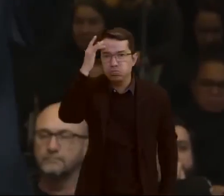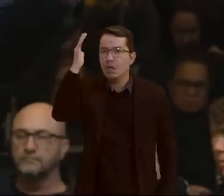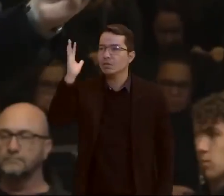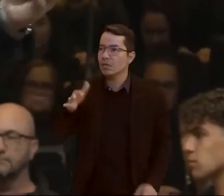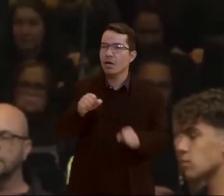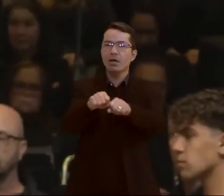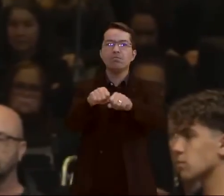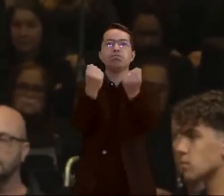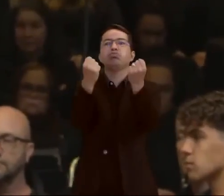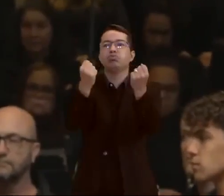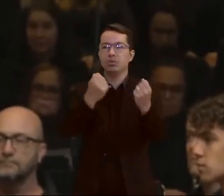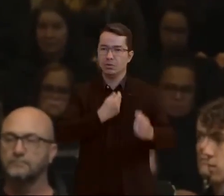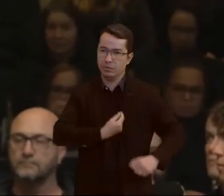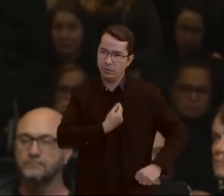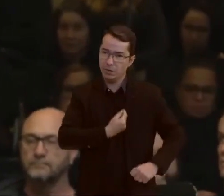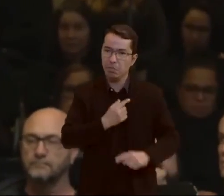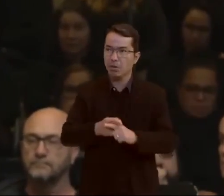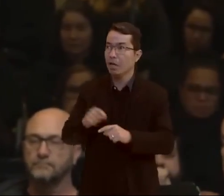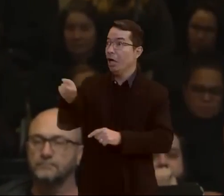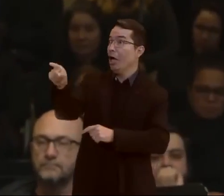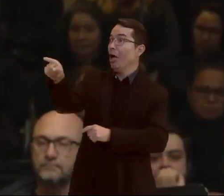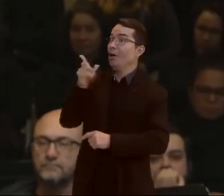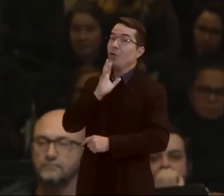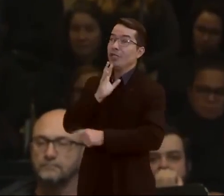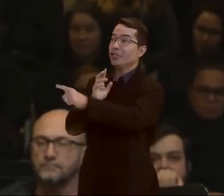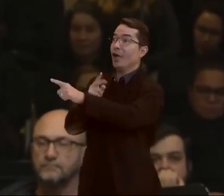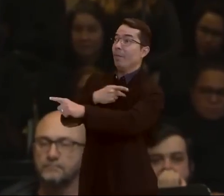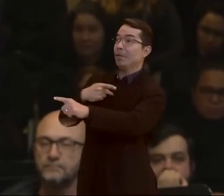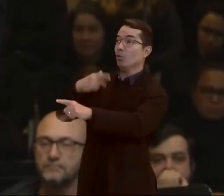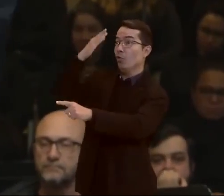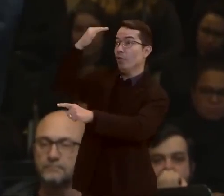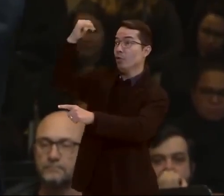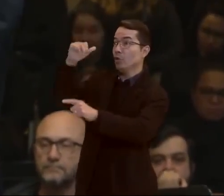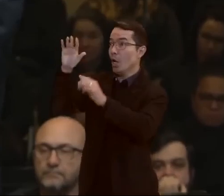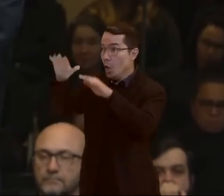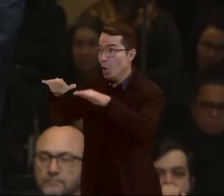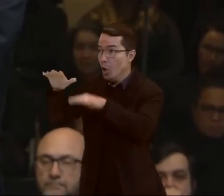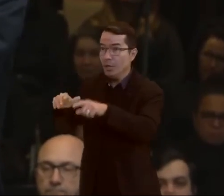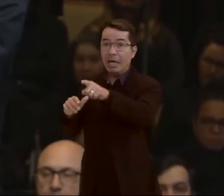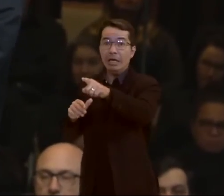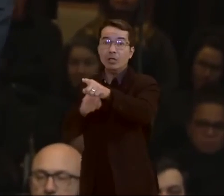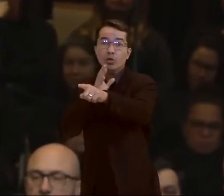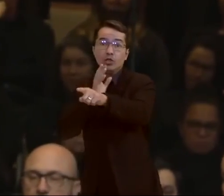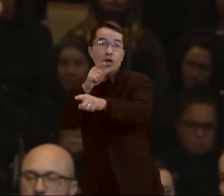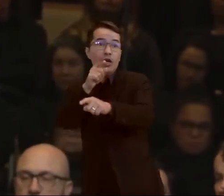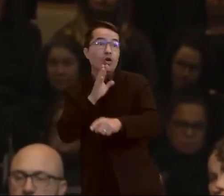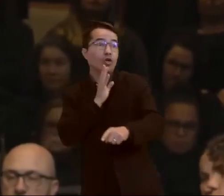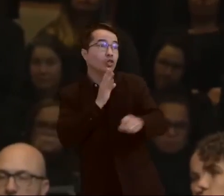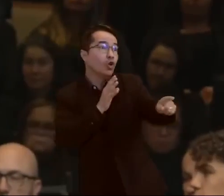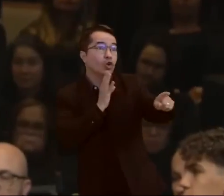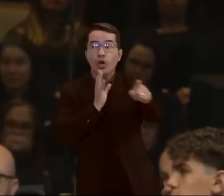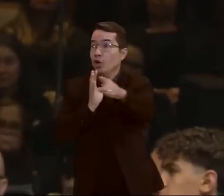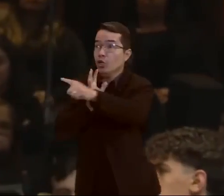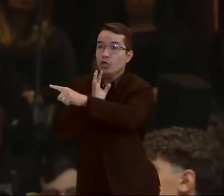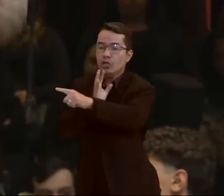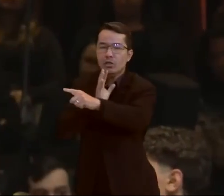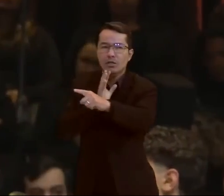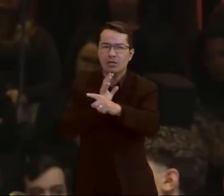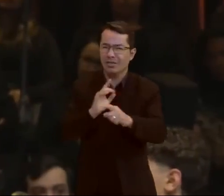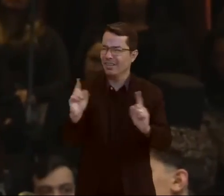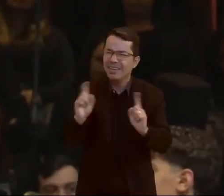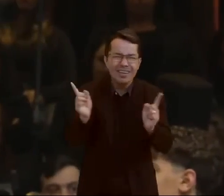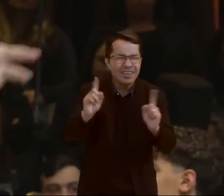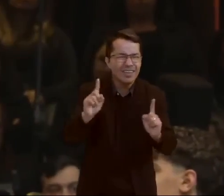gente piedosa, crente, quebrada, andando de perna quebrada. Sua família está quebrada,